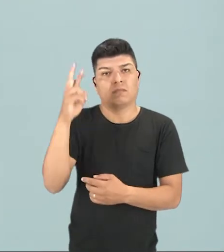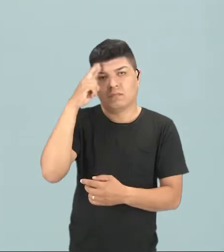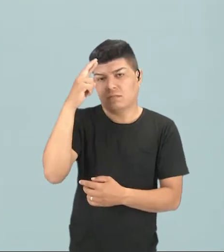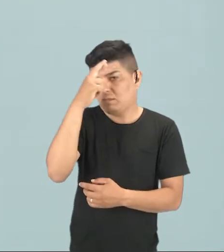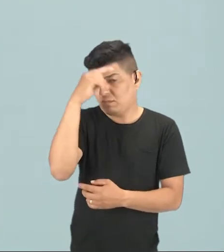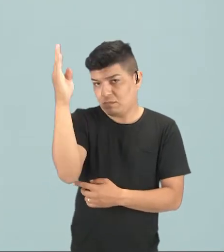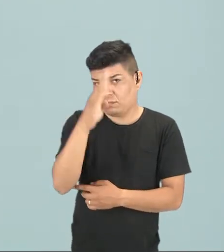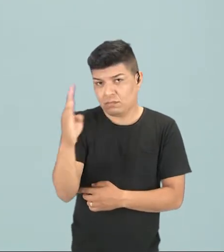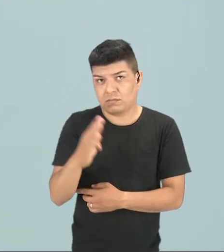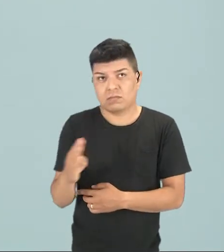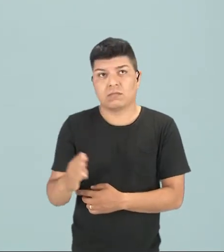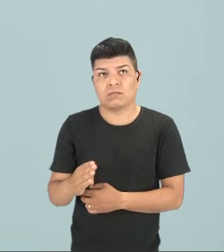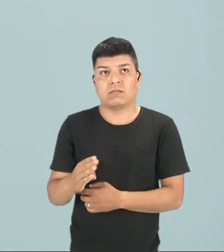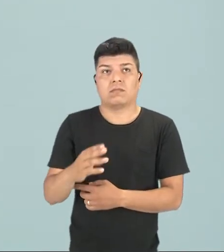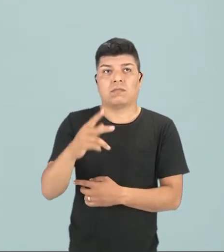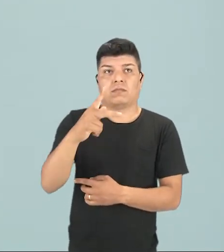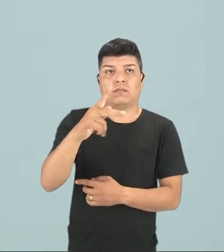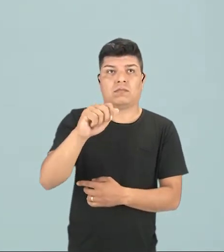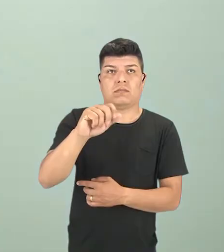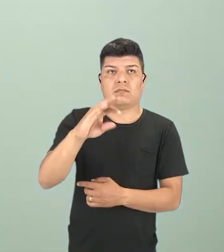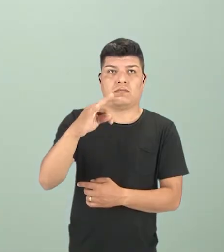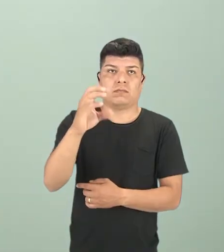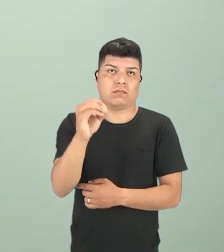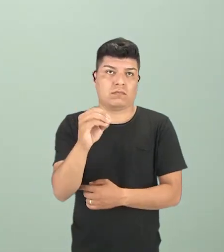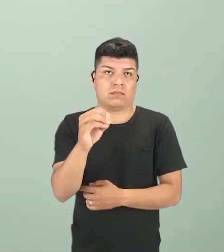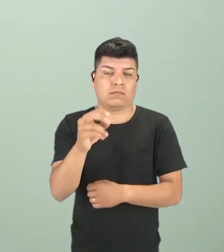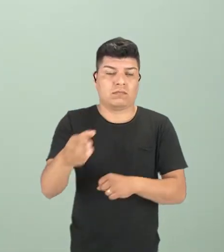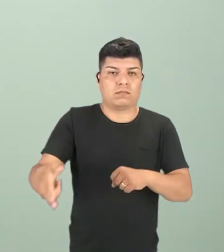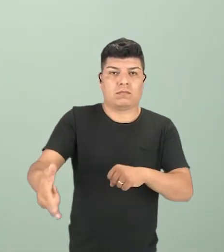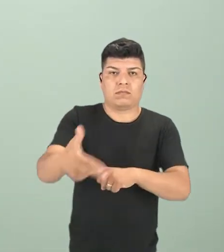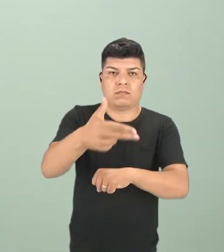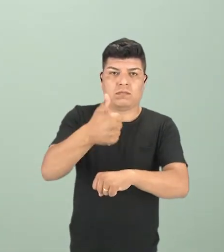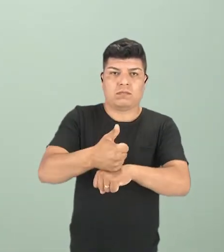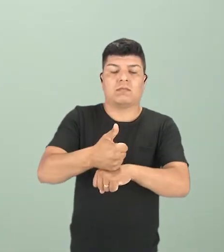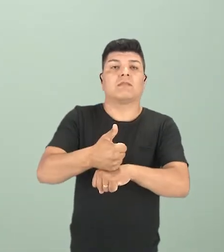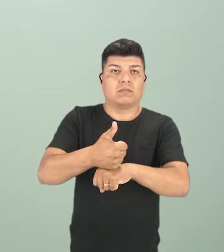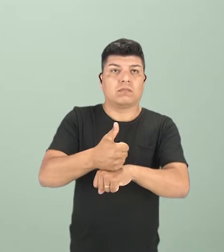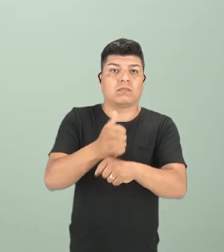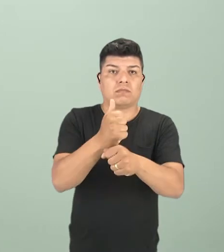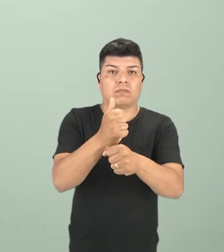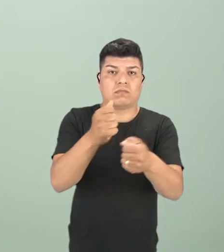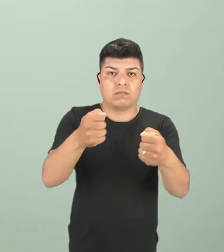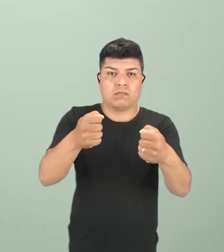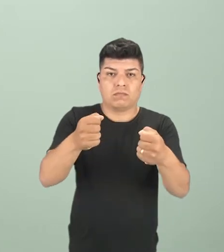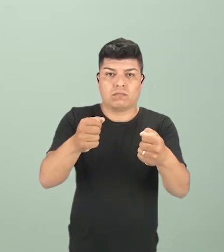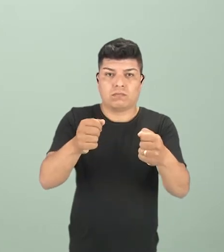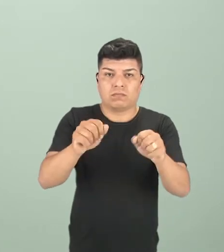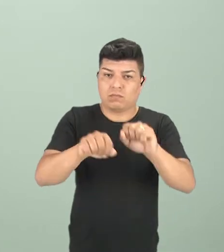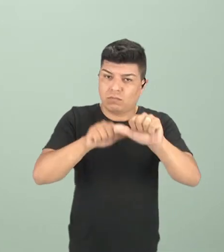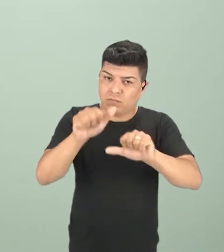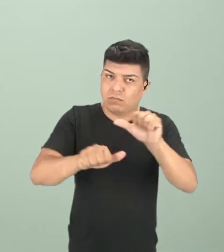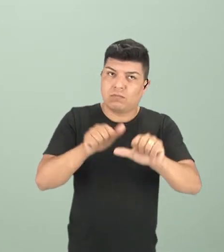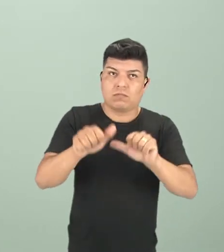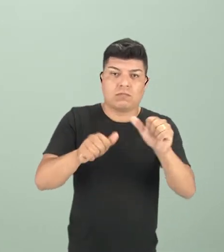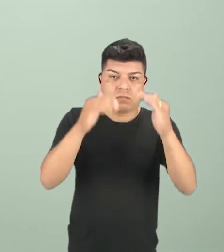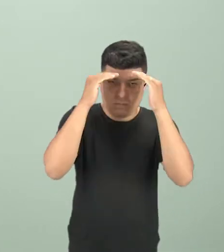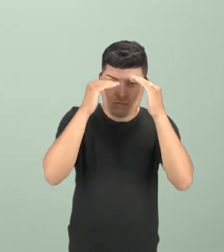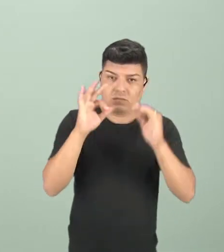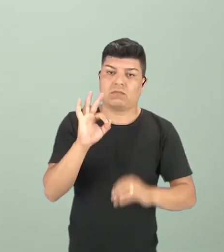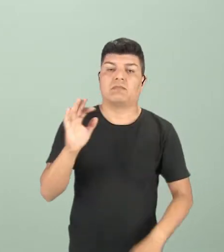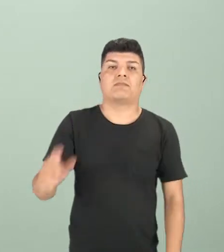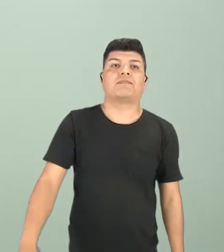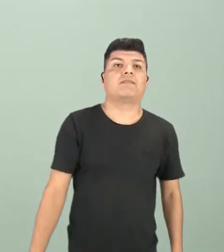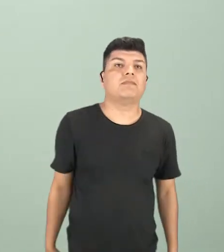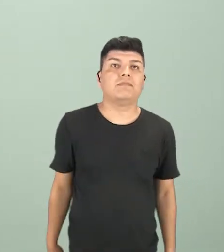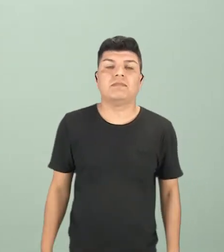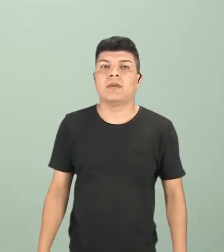brasileira. E o pacto colonial sendo quebrado, literalmente quebrado, porque já ninguém obedecia mais. Continuando aí.